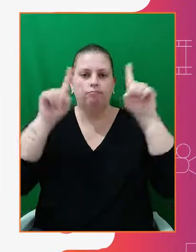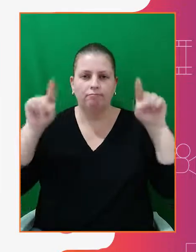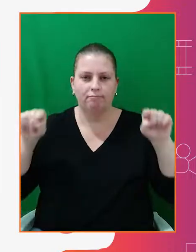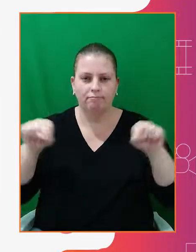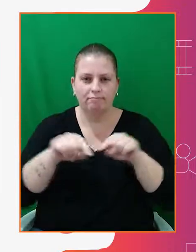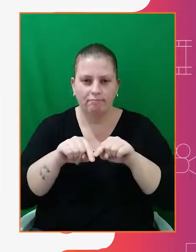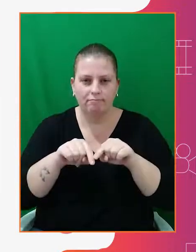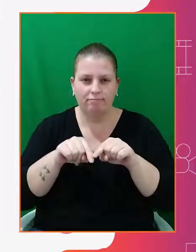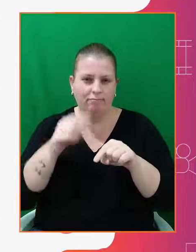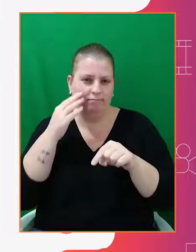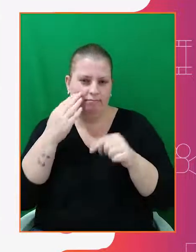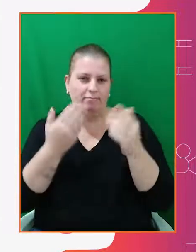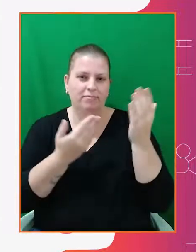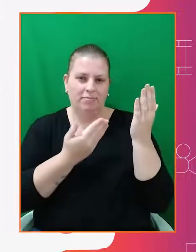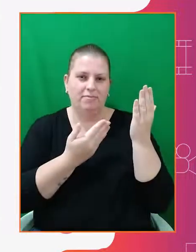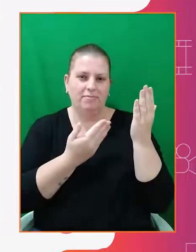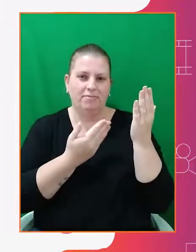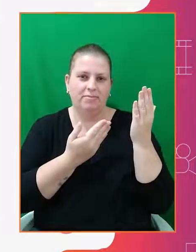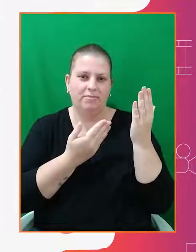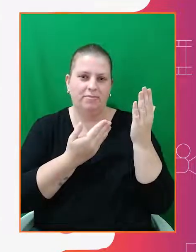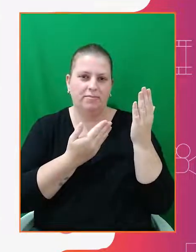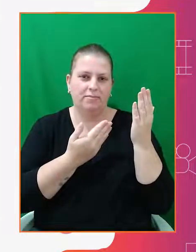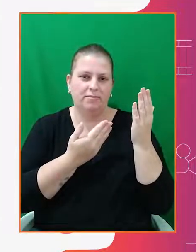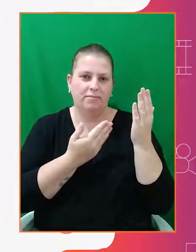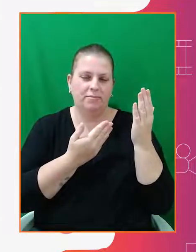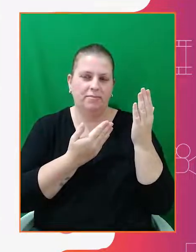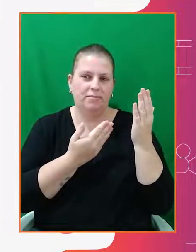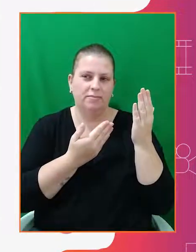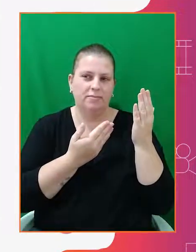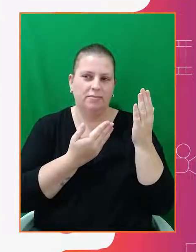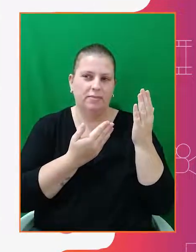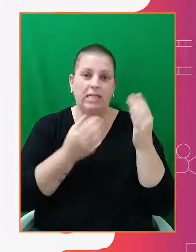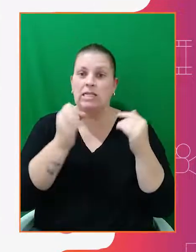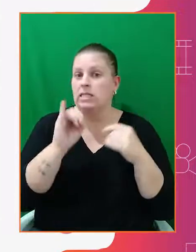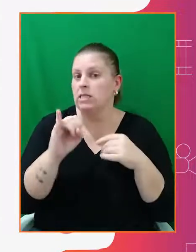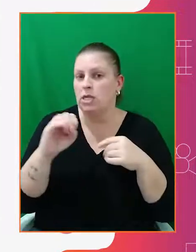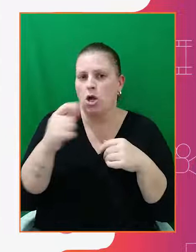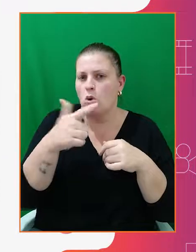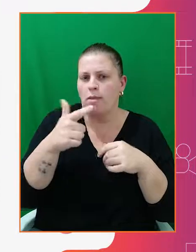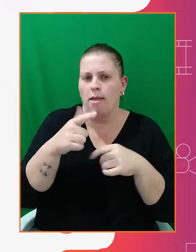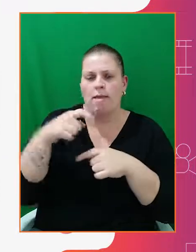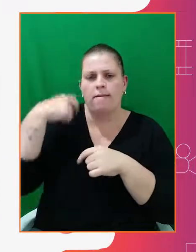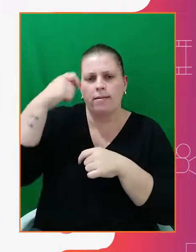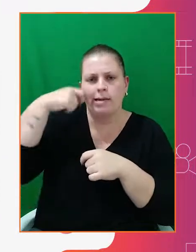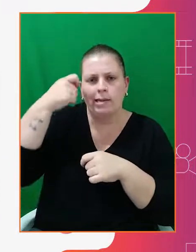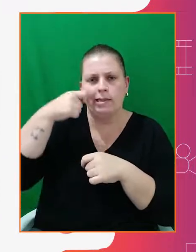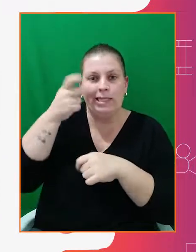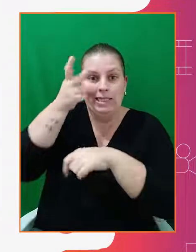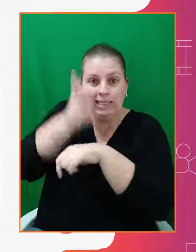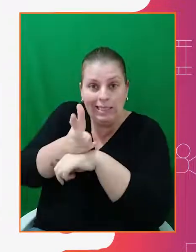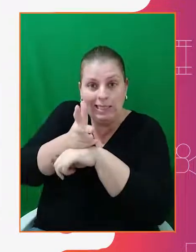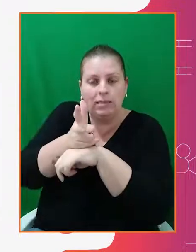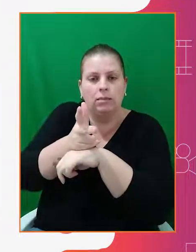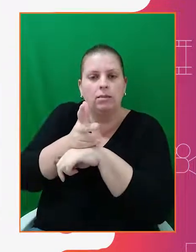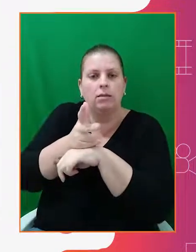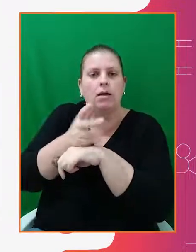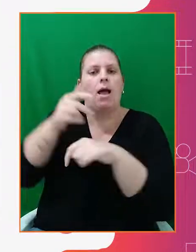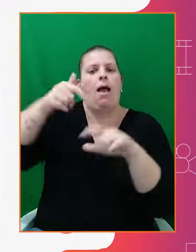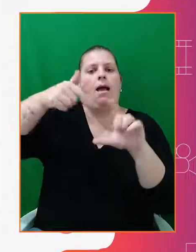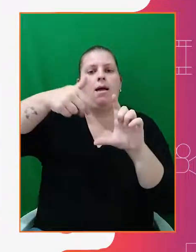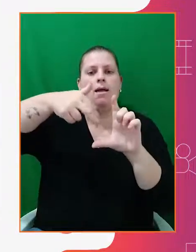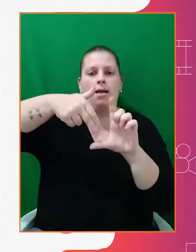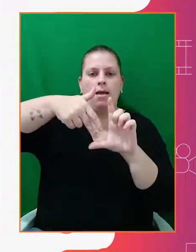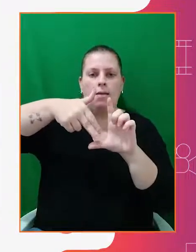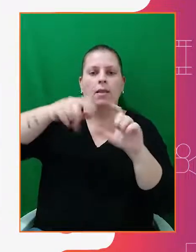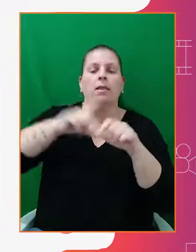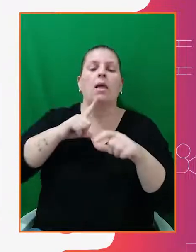as mais importantes ferramentas de uma linguagem na animação. Mesmo que a gente não tenha uma câmera de fato, né, uma câmera física,